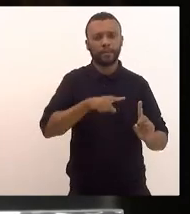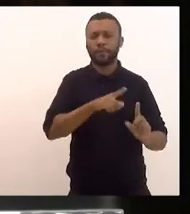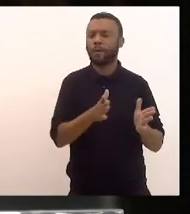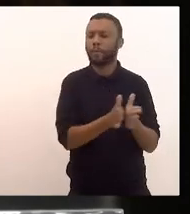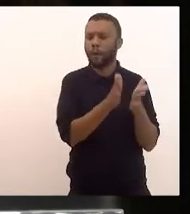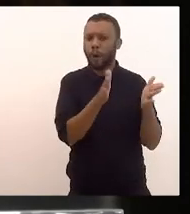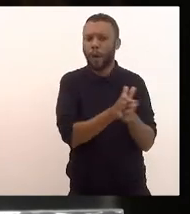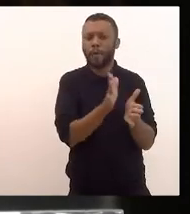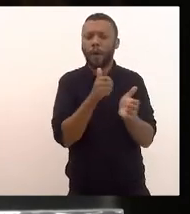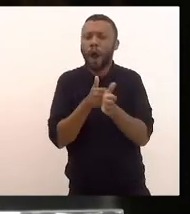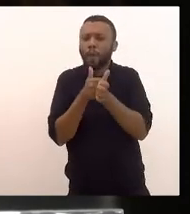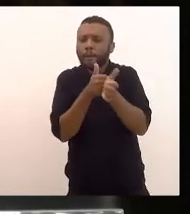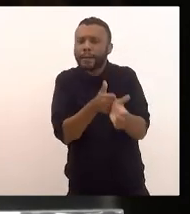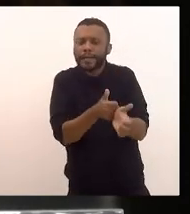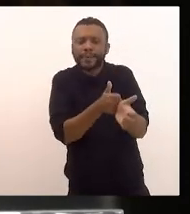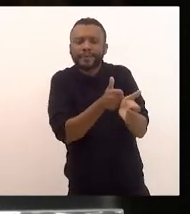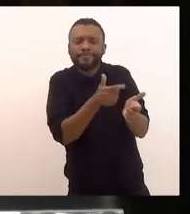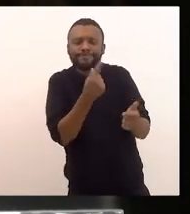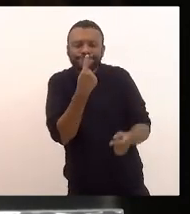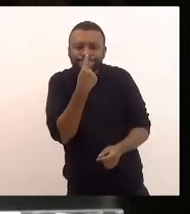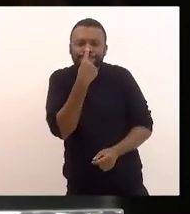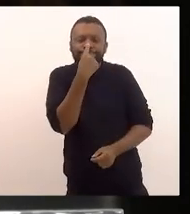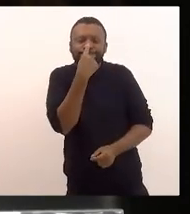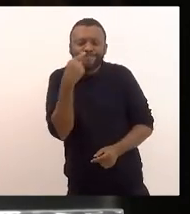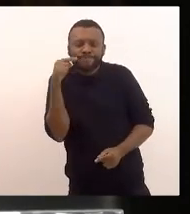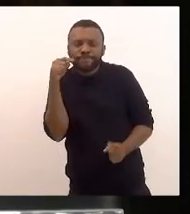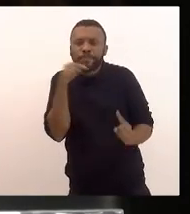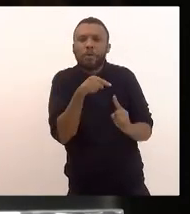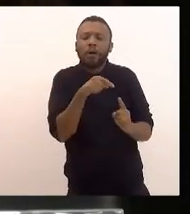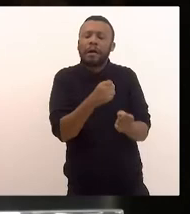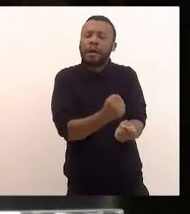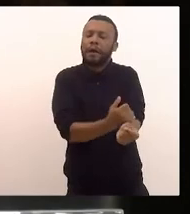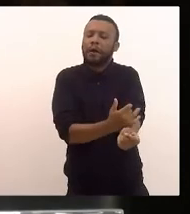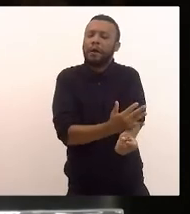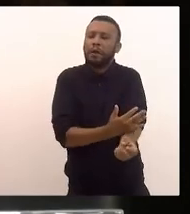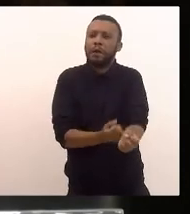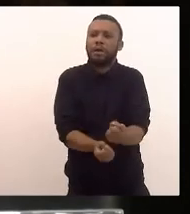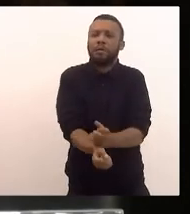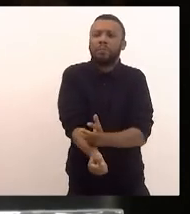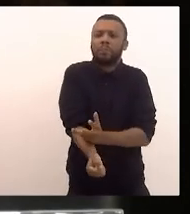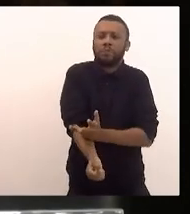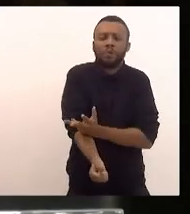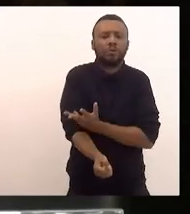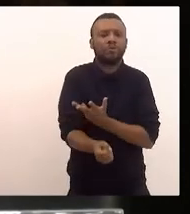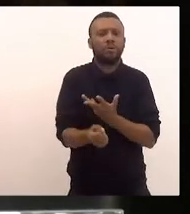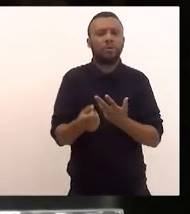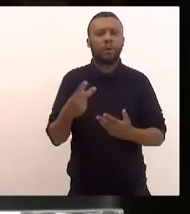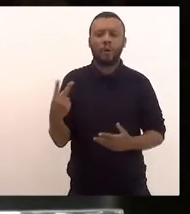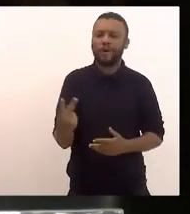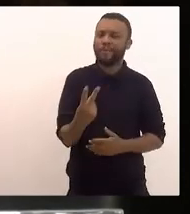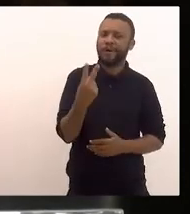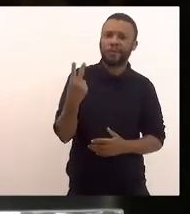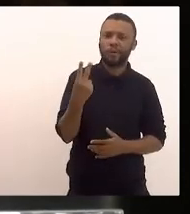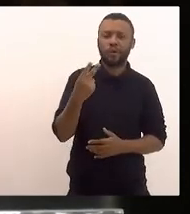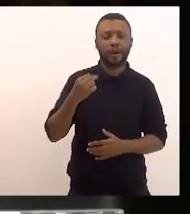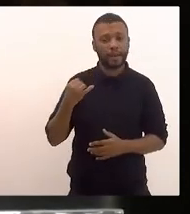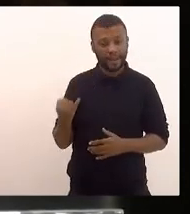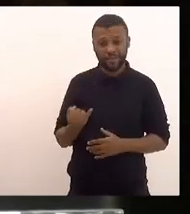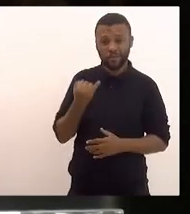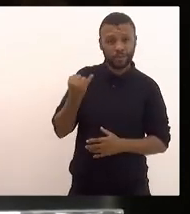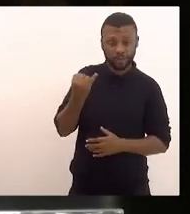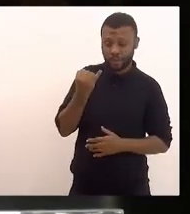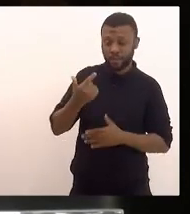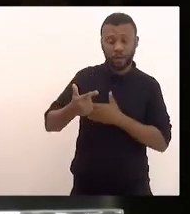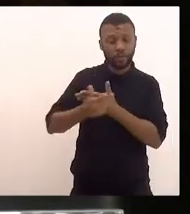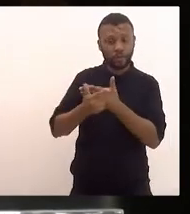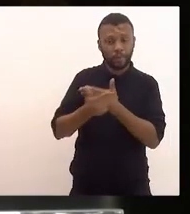acompanho muito de perto muito intimamente a Deus diria até muito emocionada mente o valor EA importância da Defensoria